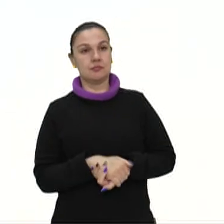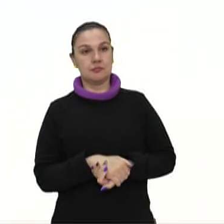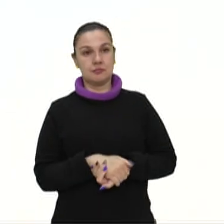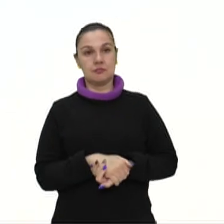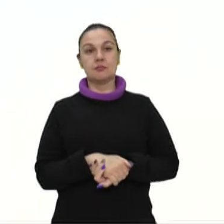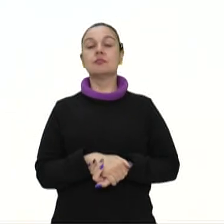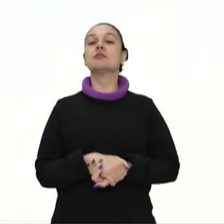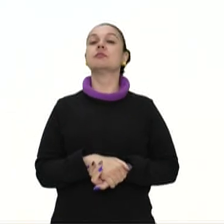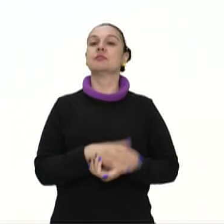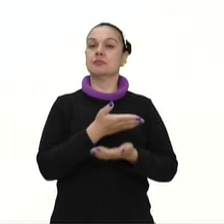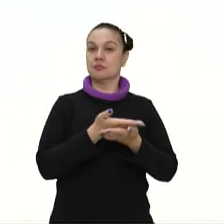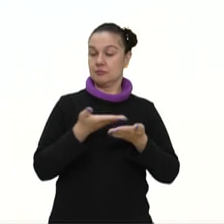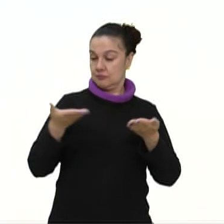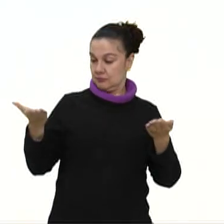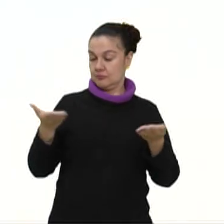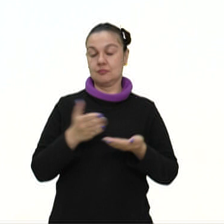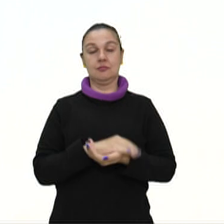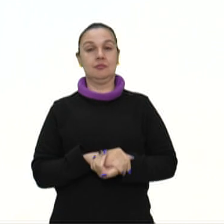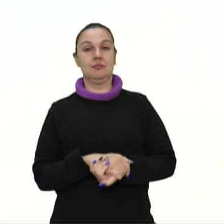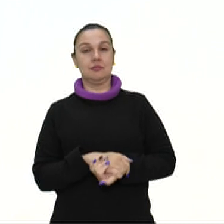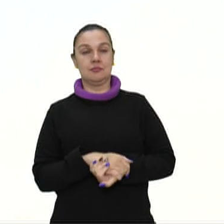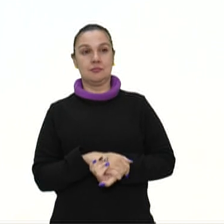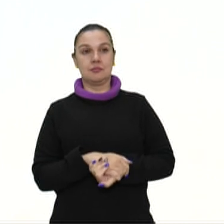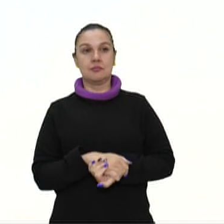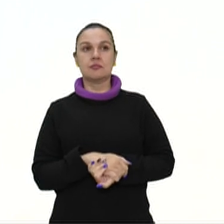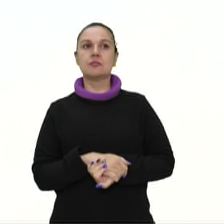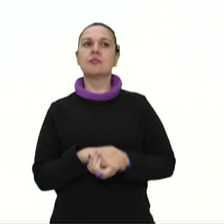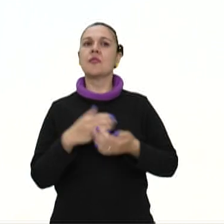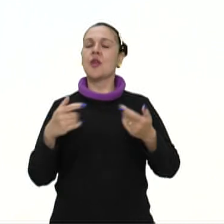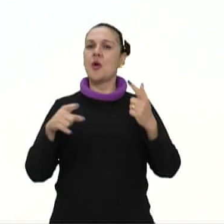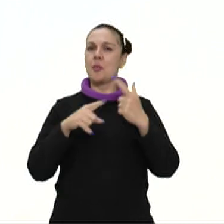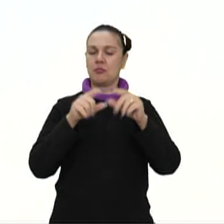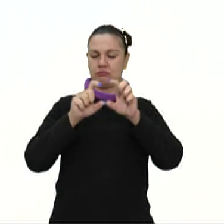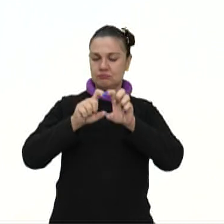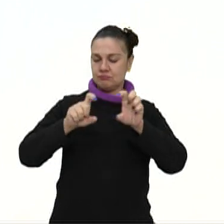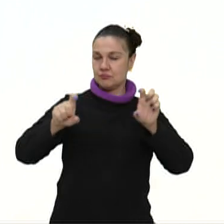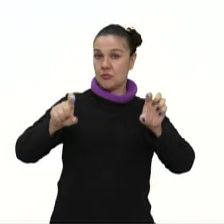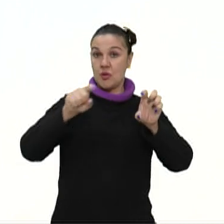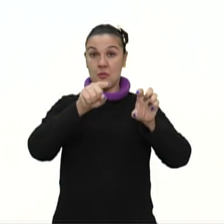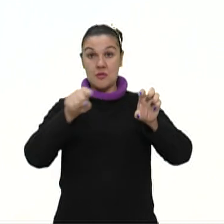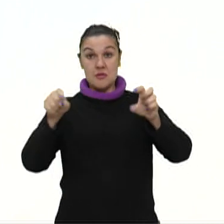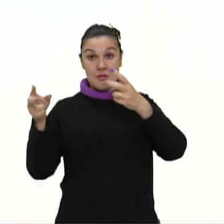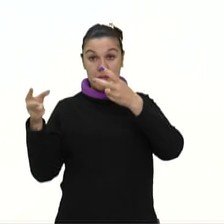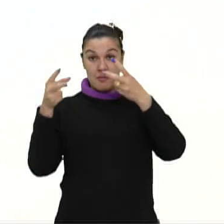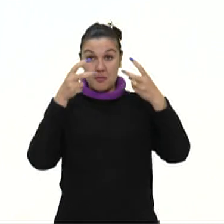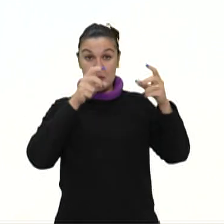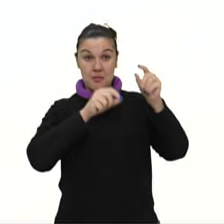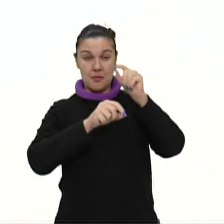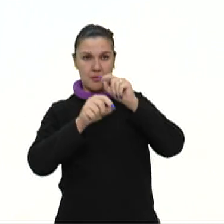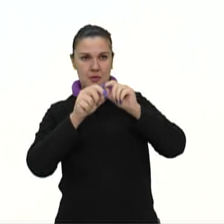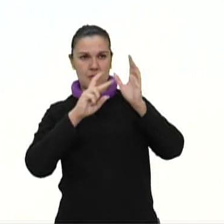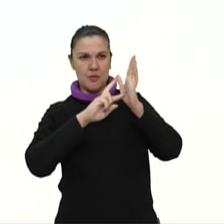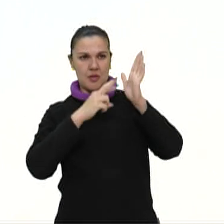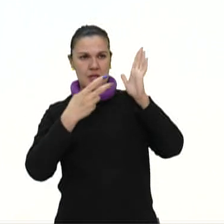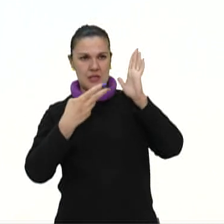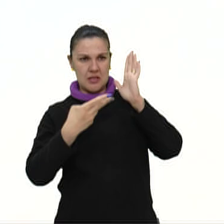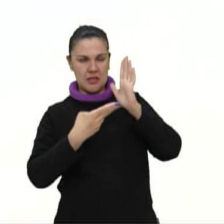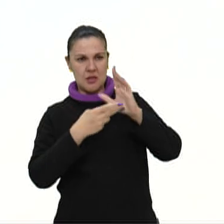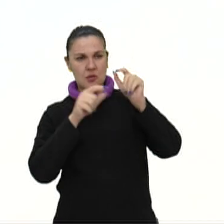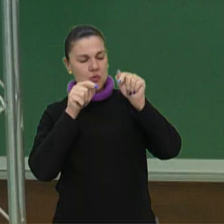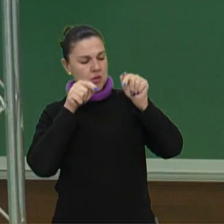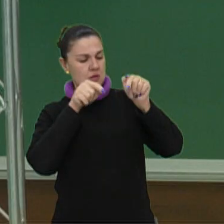B, x2, no lugar do B, x2, tá? Por que eu escrevo assim, ó? Para você perceber o seguinte, o que nós temos dentro